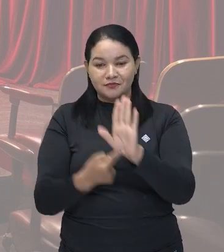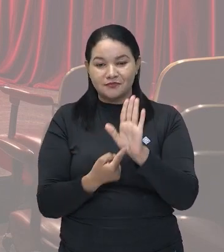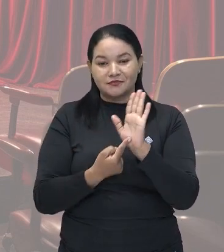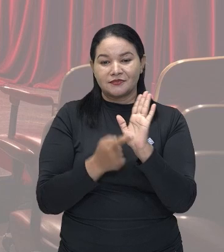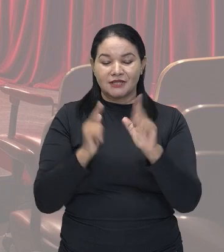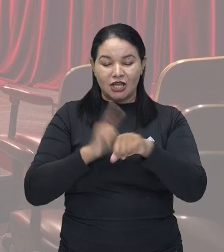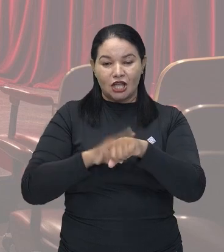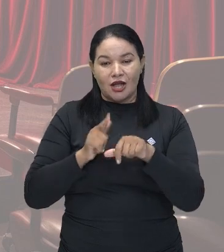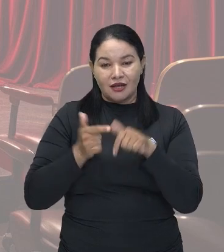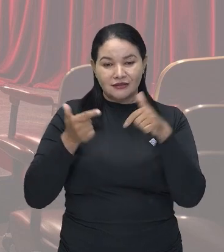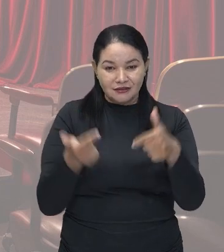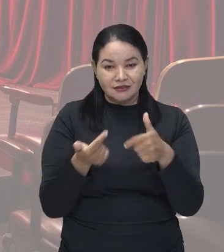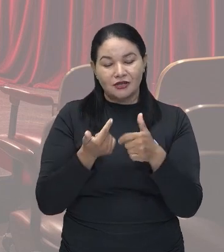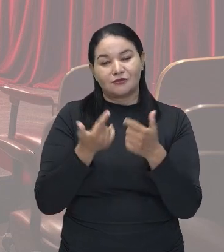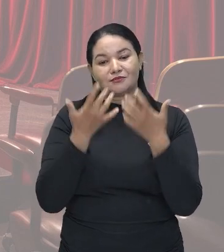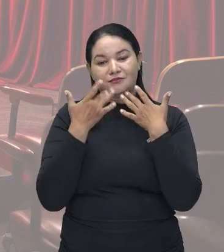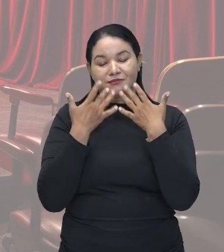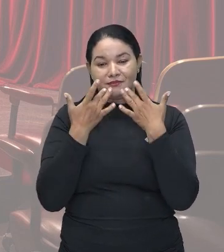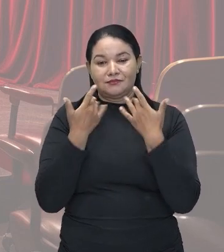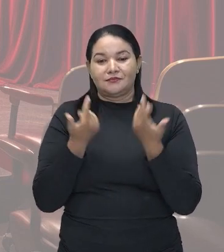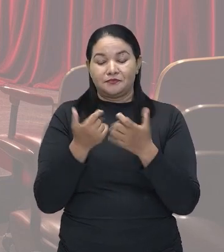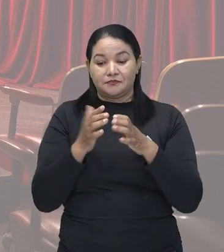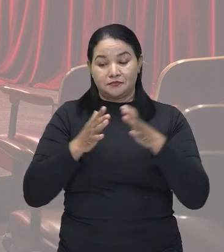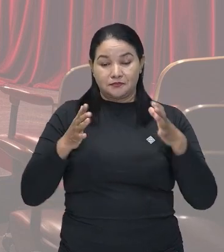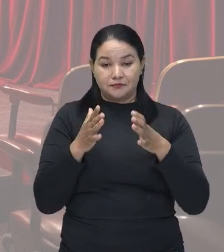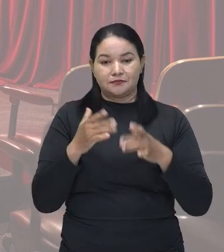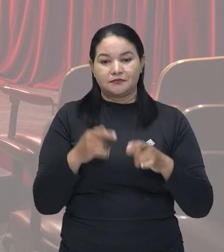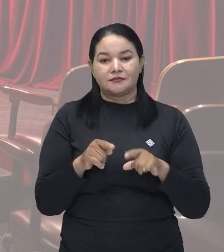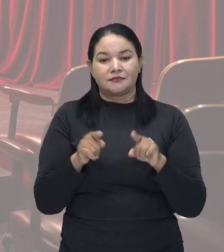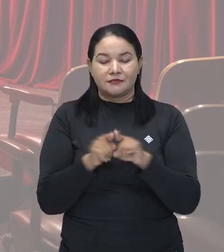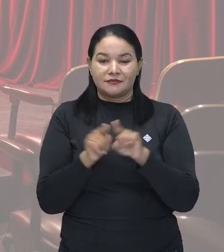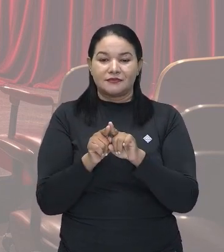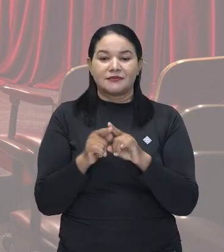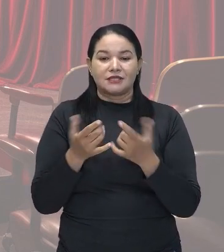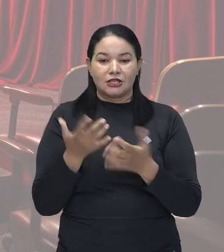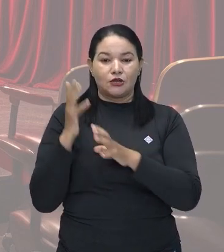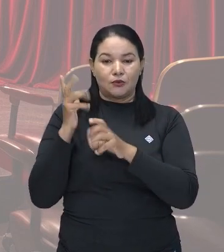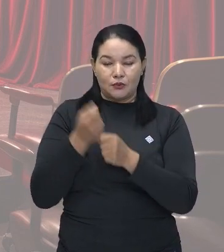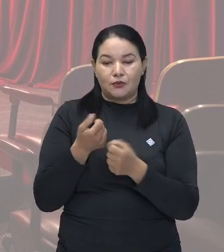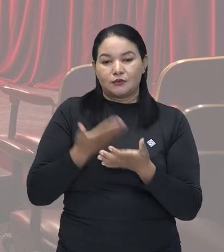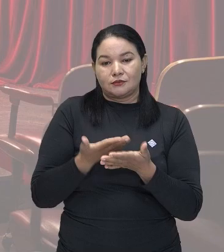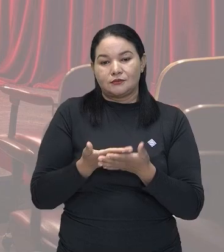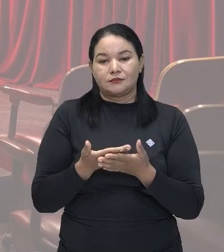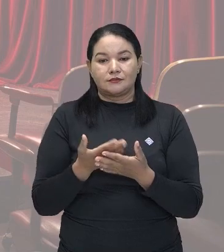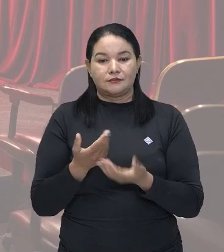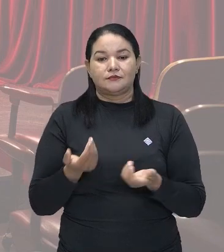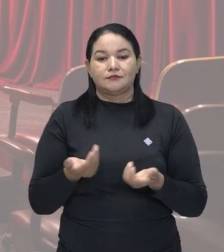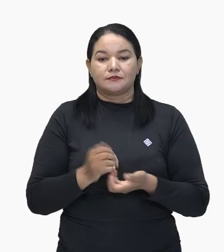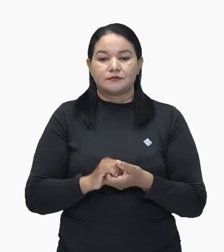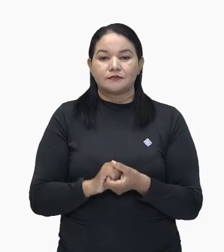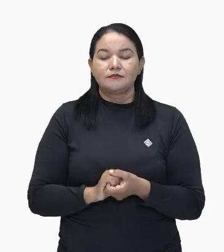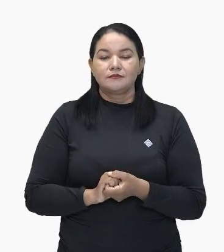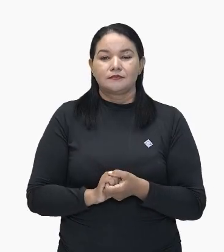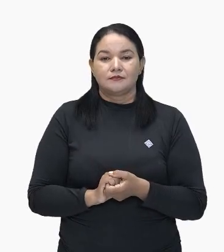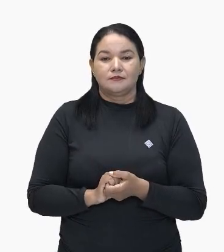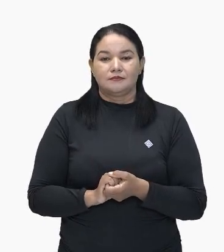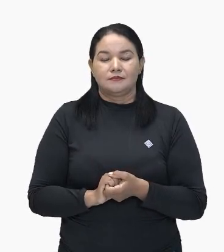ação cênica dessa proporção. Então, nós revisitamos os conteúdos que nós vimos nesta unidade.